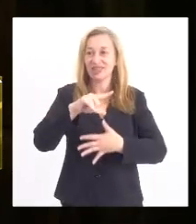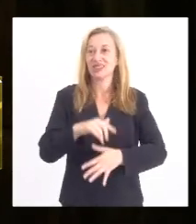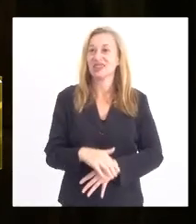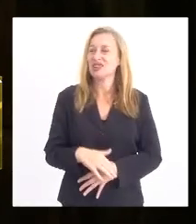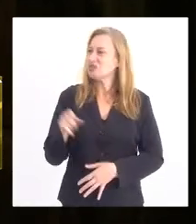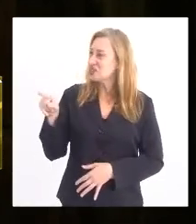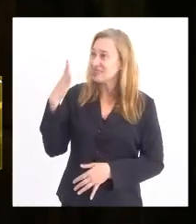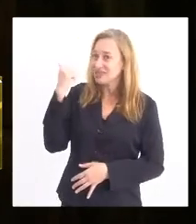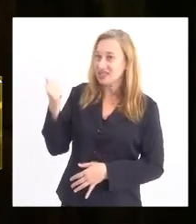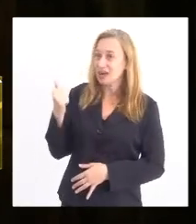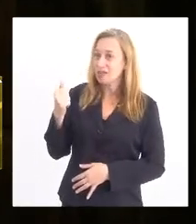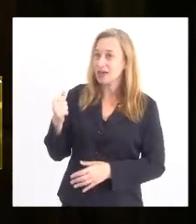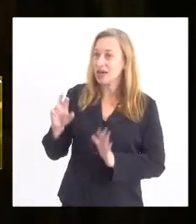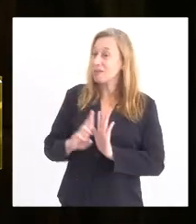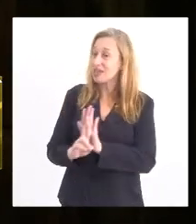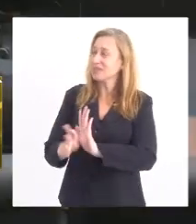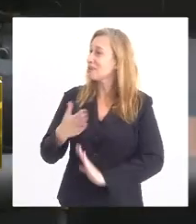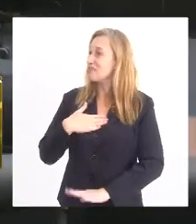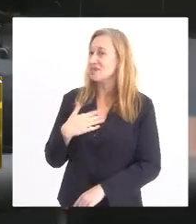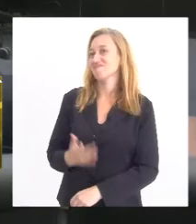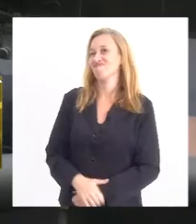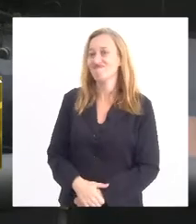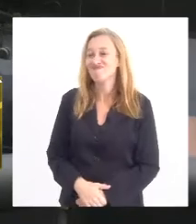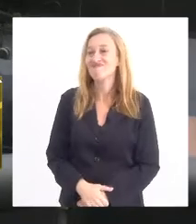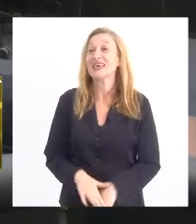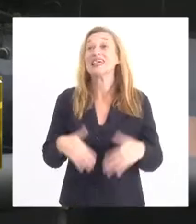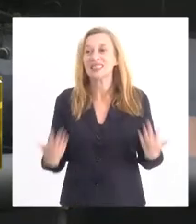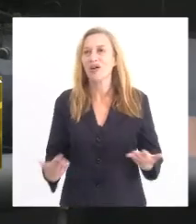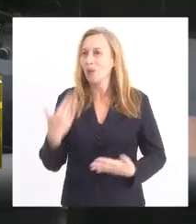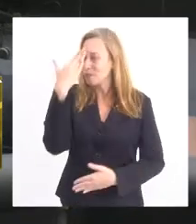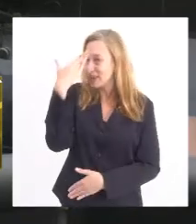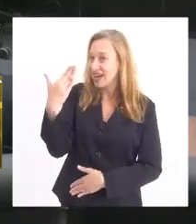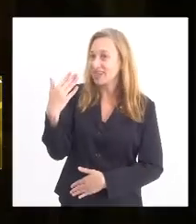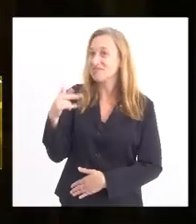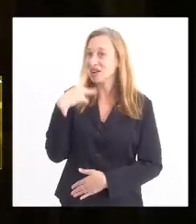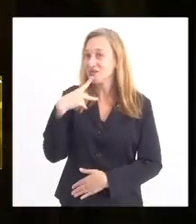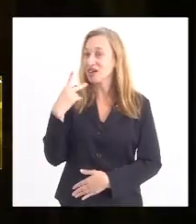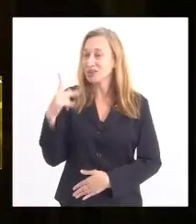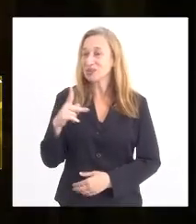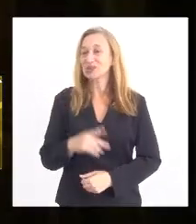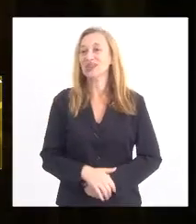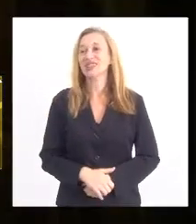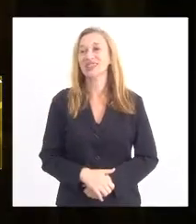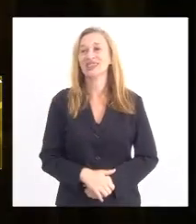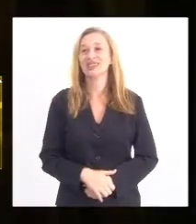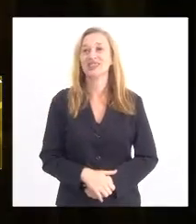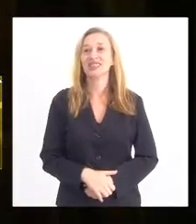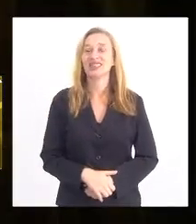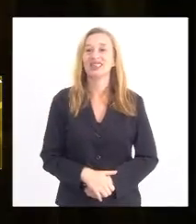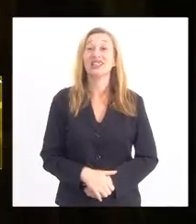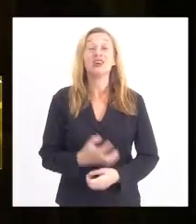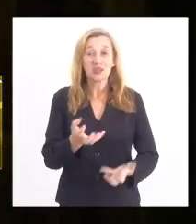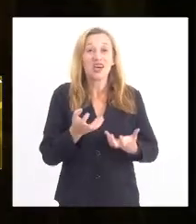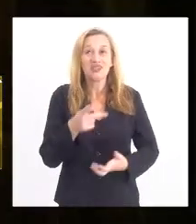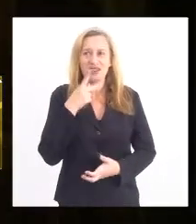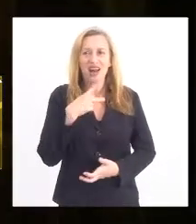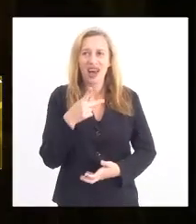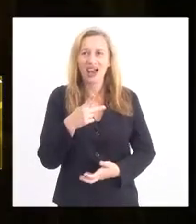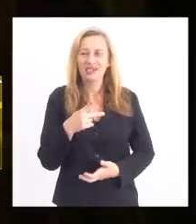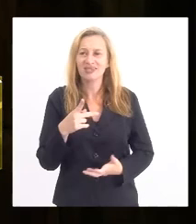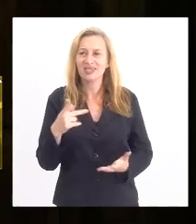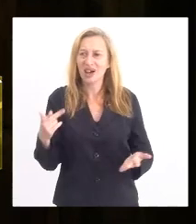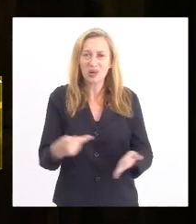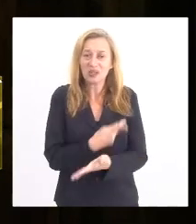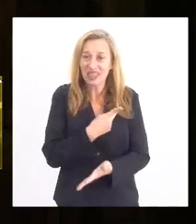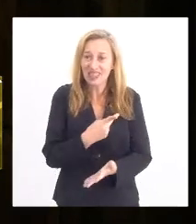tu não sabe o que isso representa para mim velho então muito obrigado pelas palavras que você disse e eu quero dizer que está acontecendo